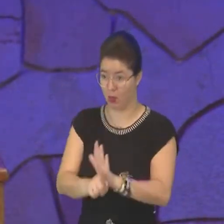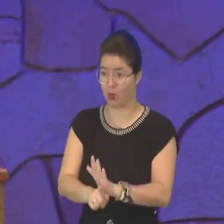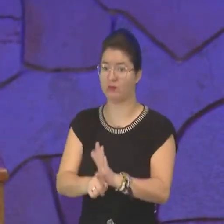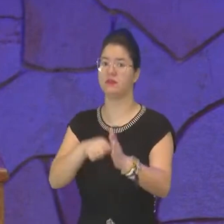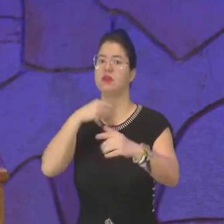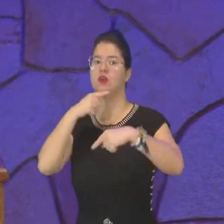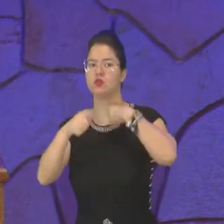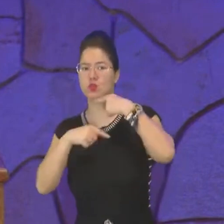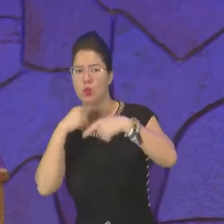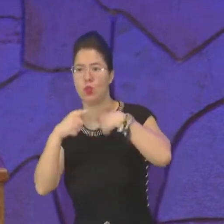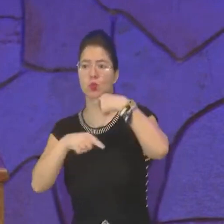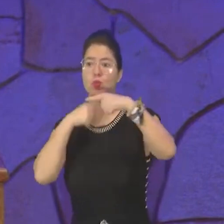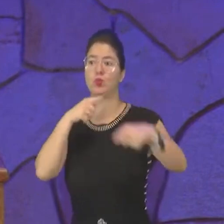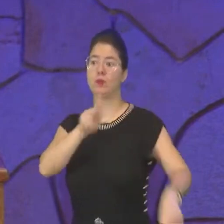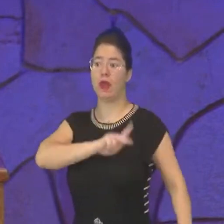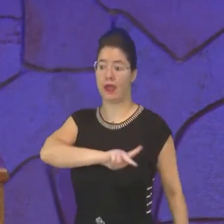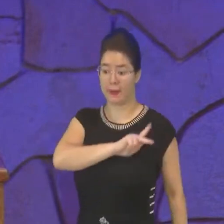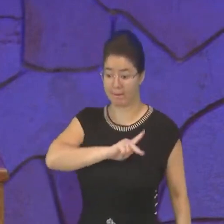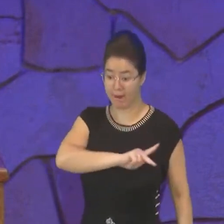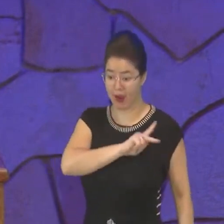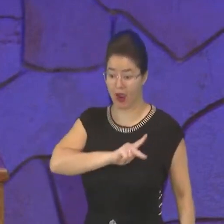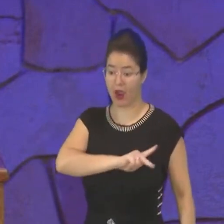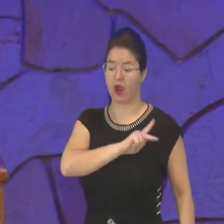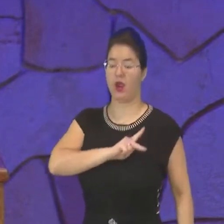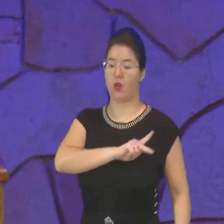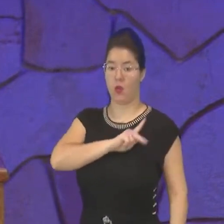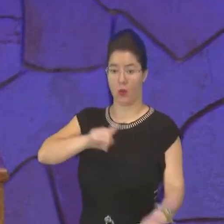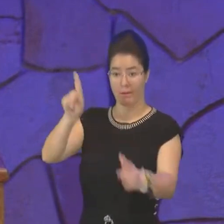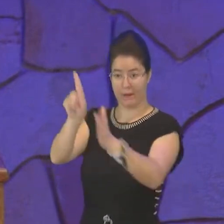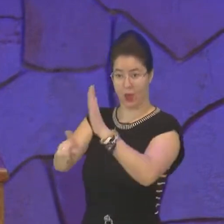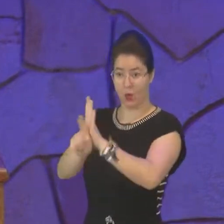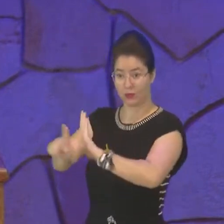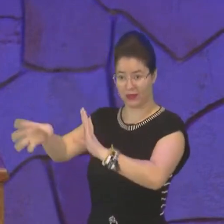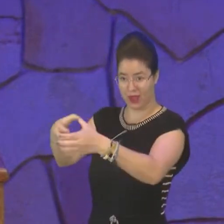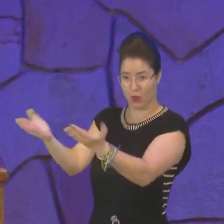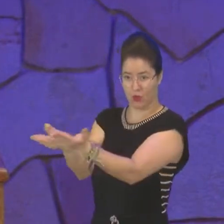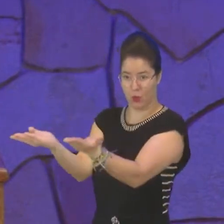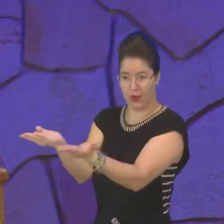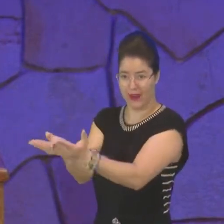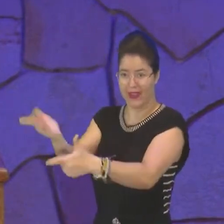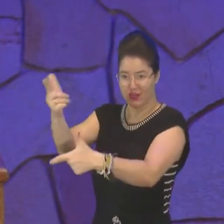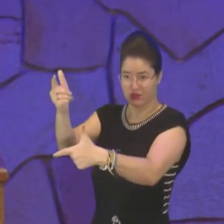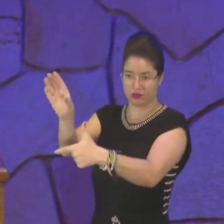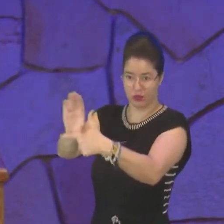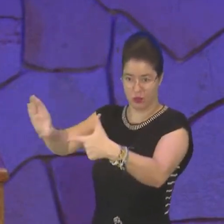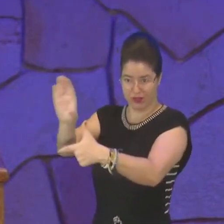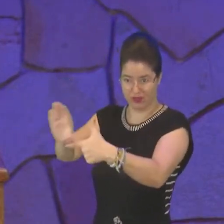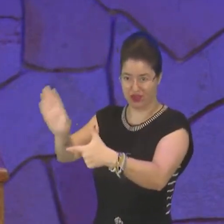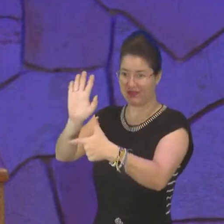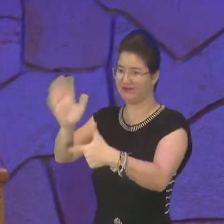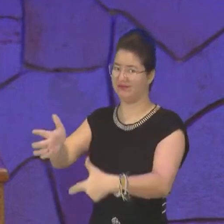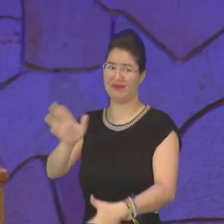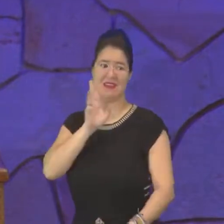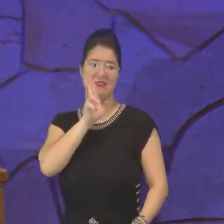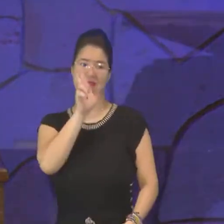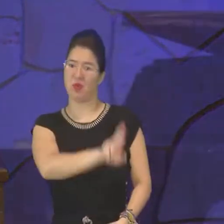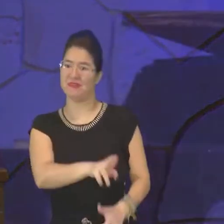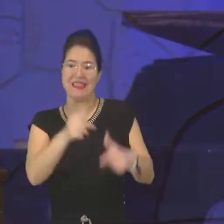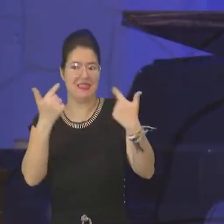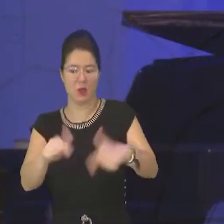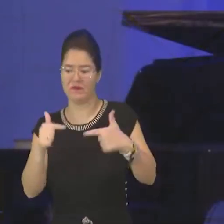indagações proferidas pelo apóstolo Paulo aos crentes de Corinto, a resposta é negativa. Não há